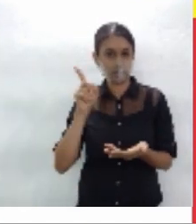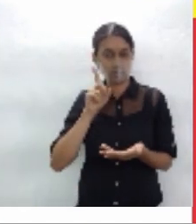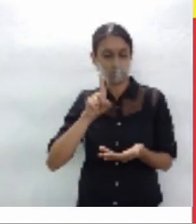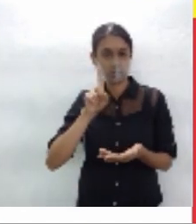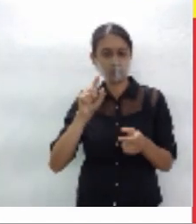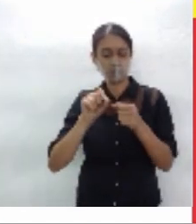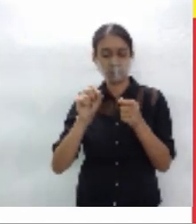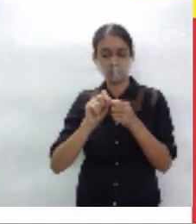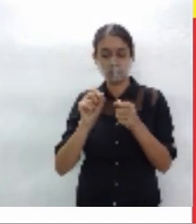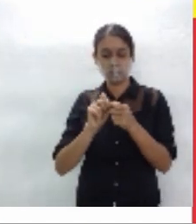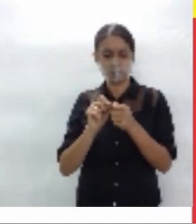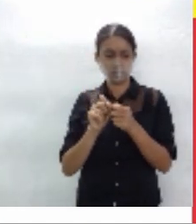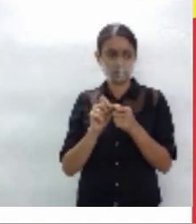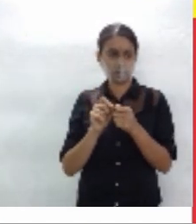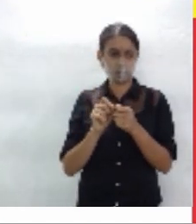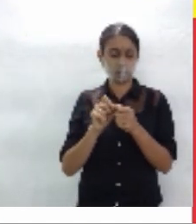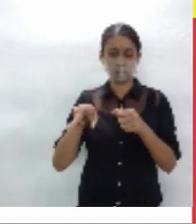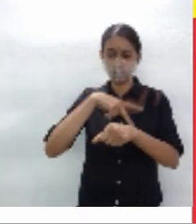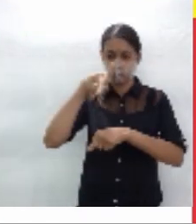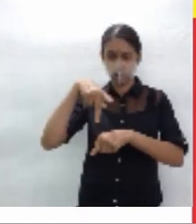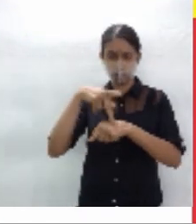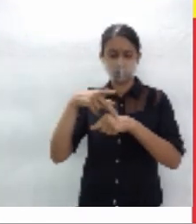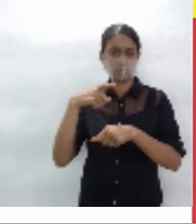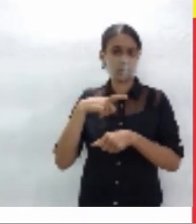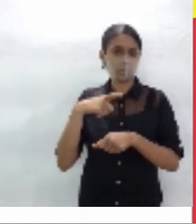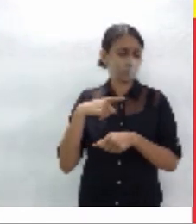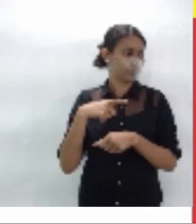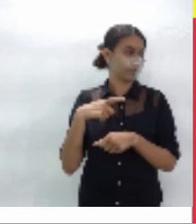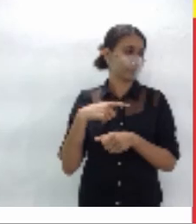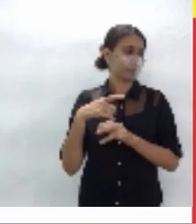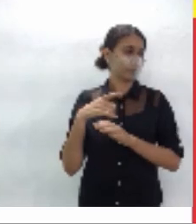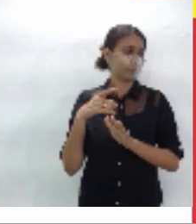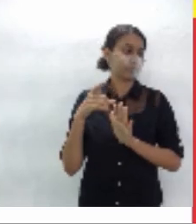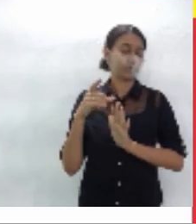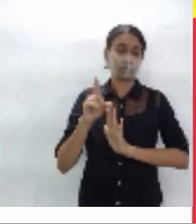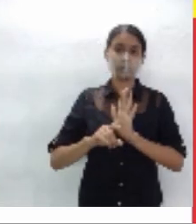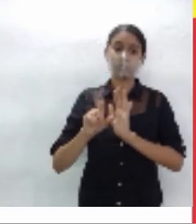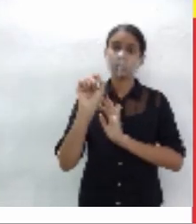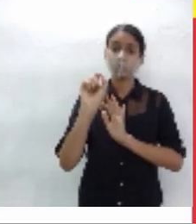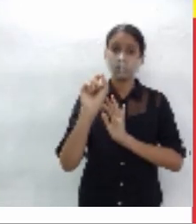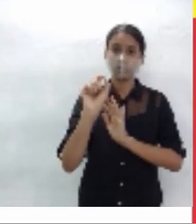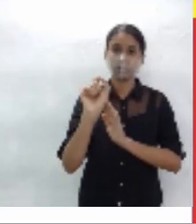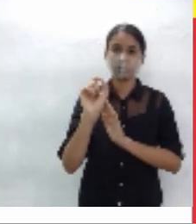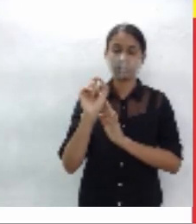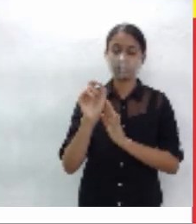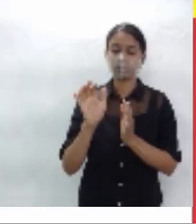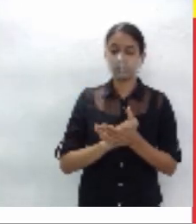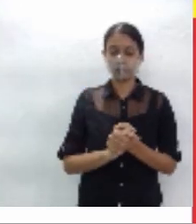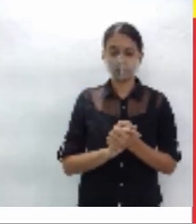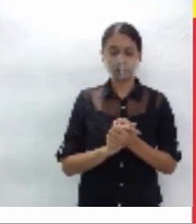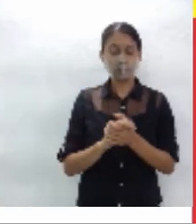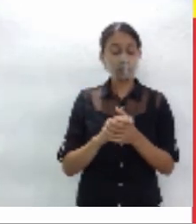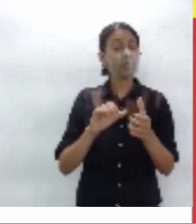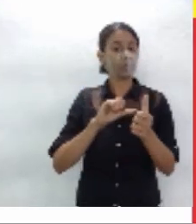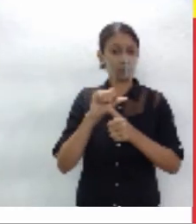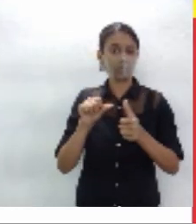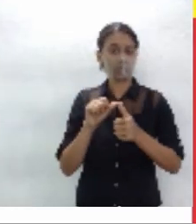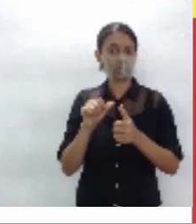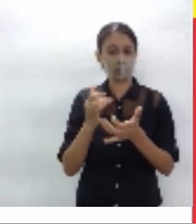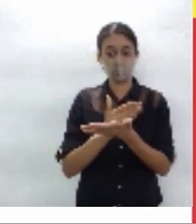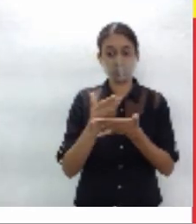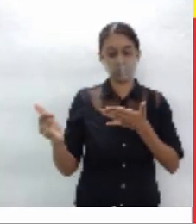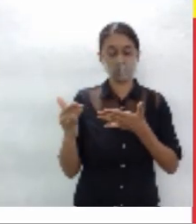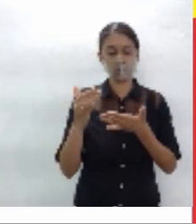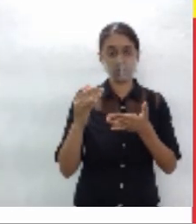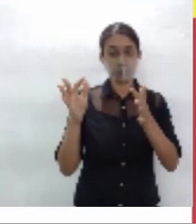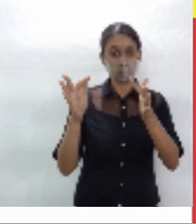considerava a autodeterminação dos povos no direito básico. O início da Guerra Fria foi outra grande influência dos Estados